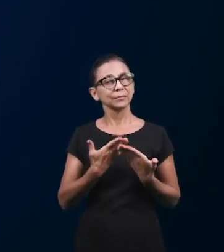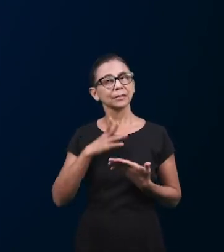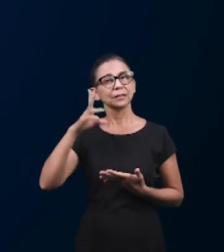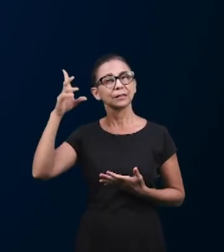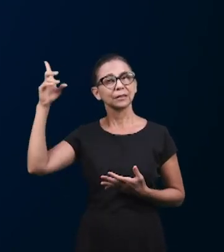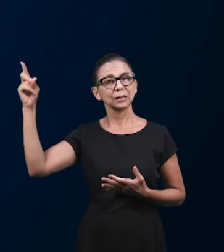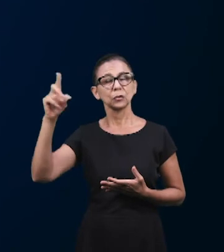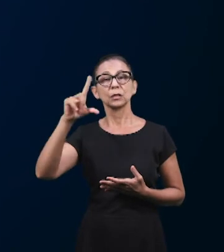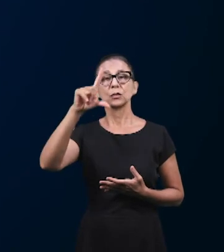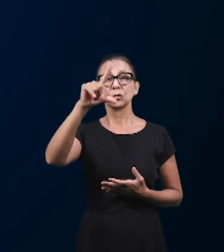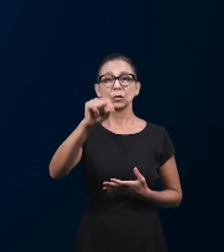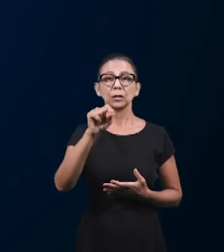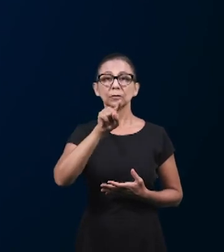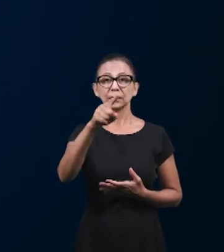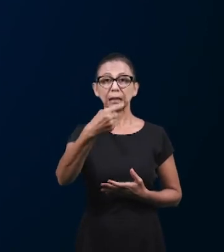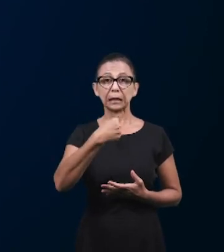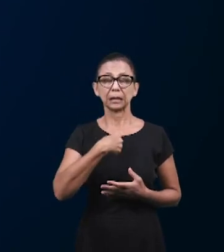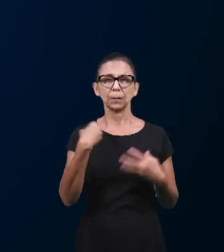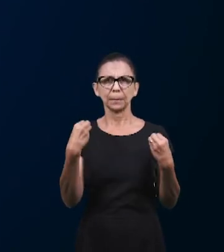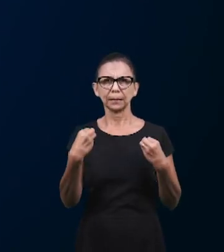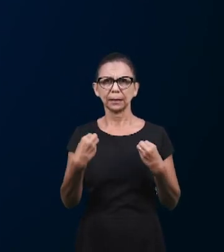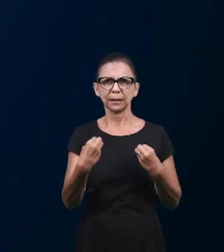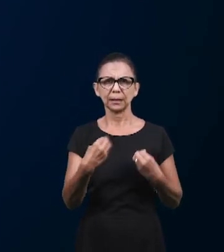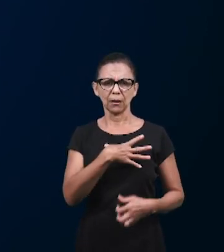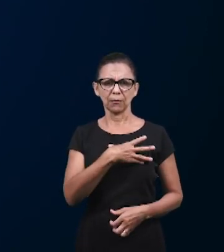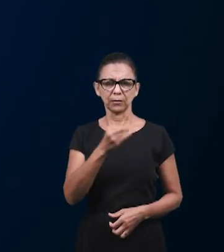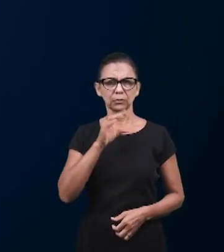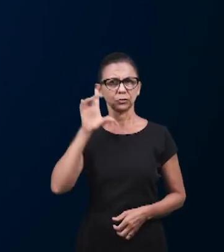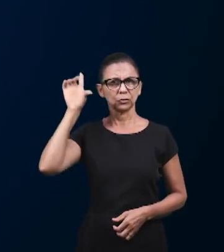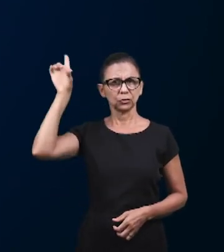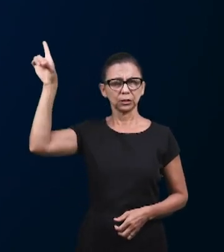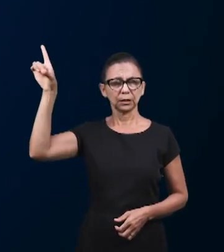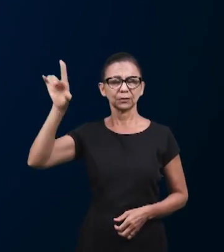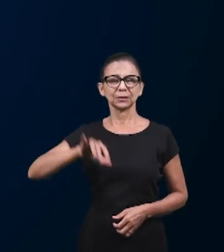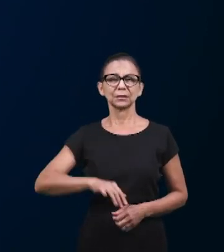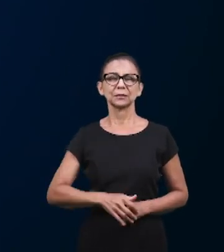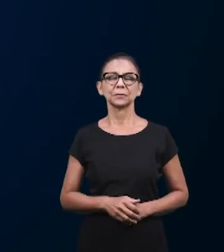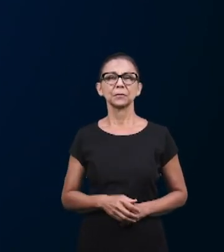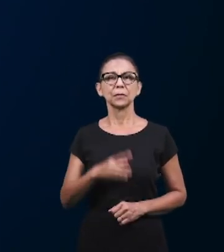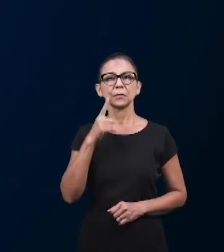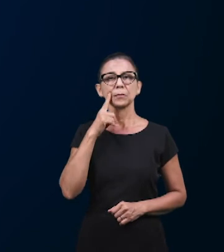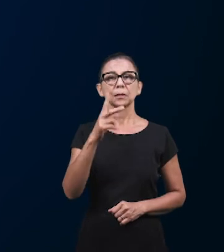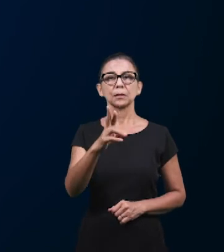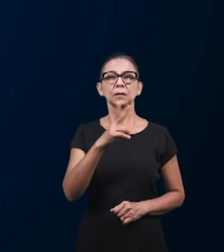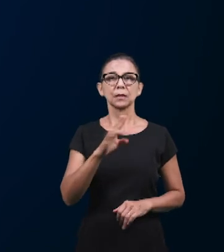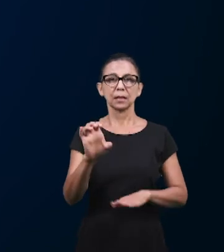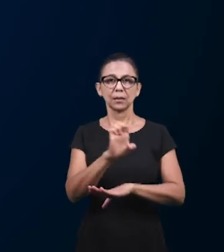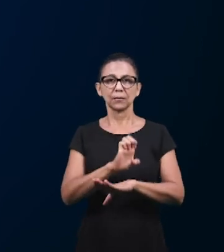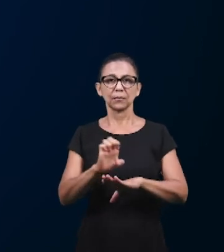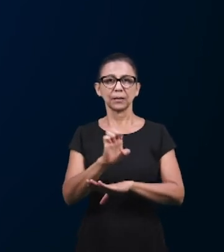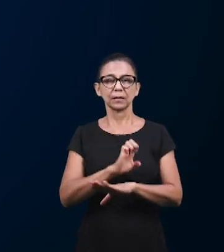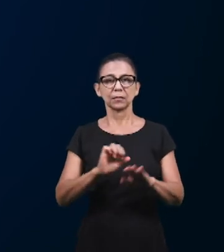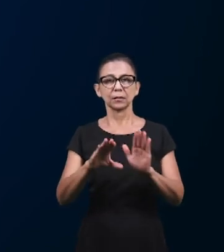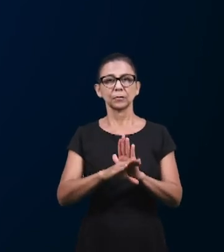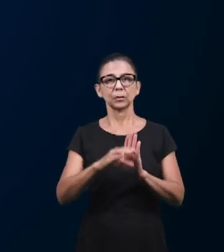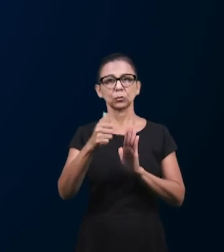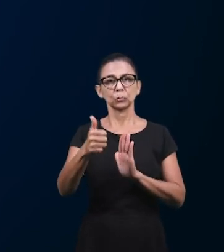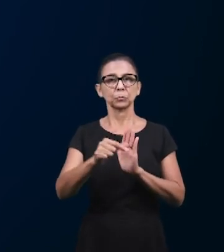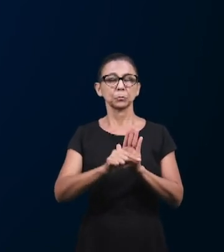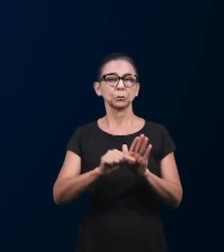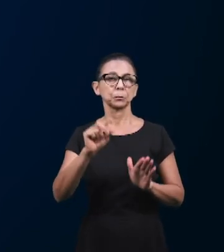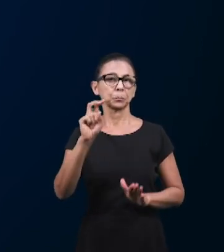escolheu para sermos filho de Deus. Nós vamos encontrar essa resposta aqui no livro de Efésios